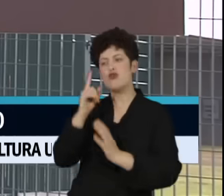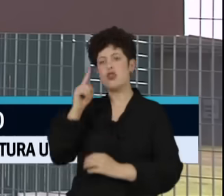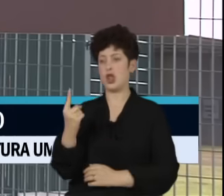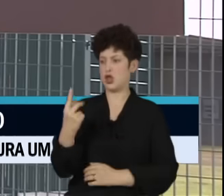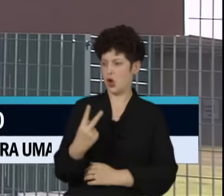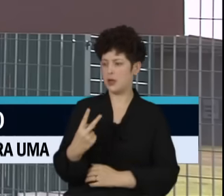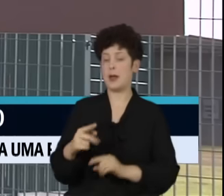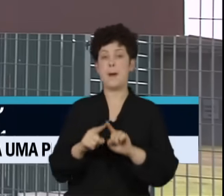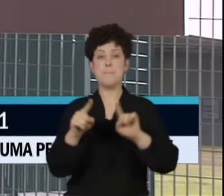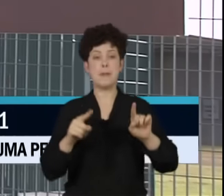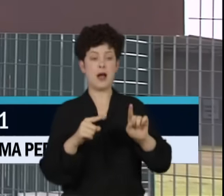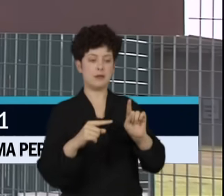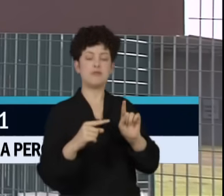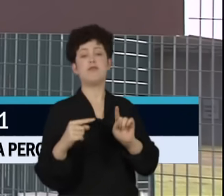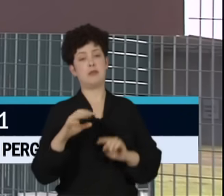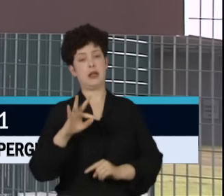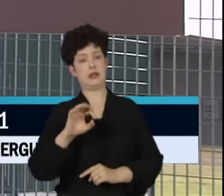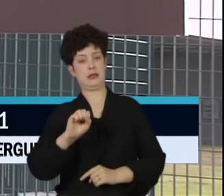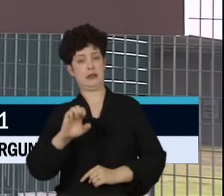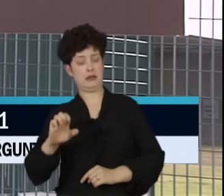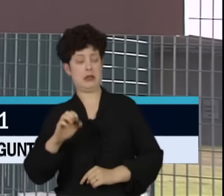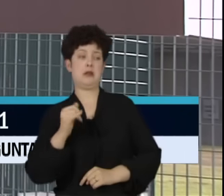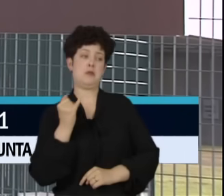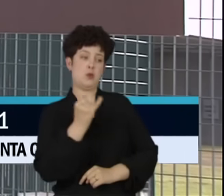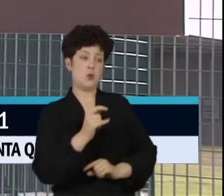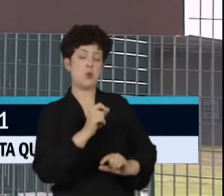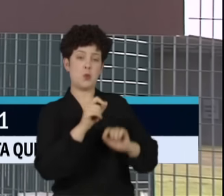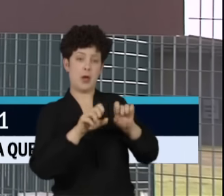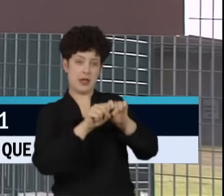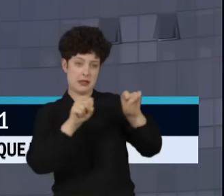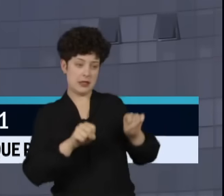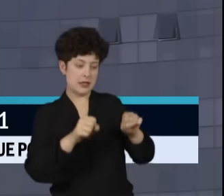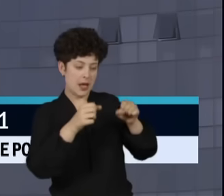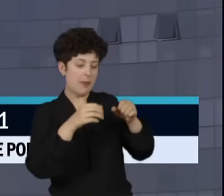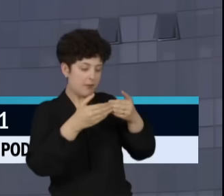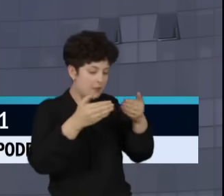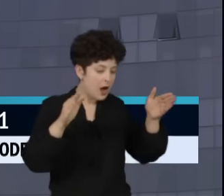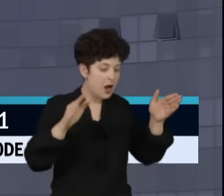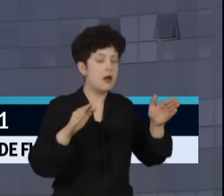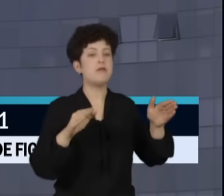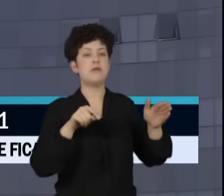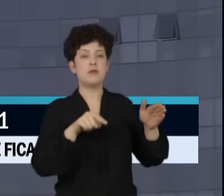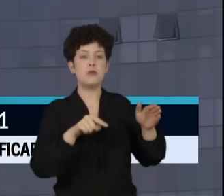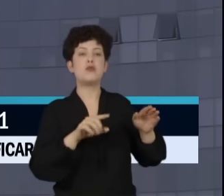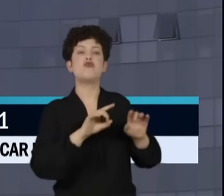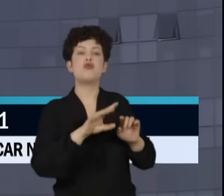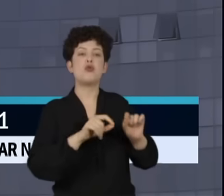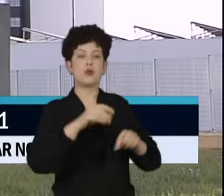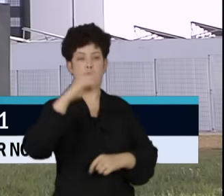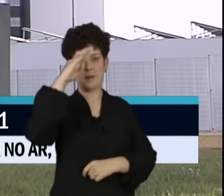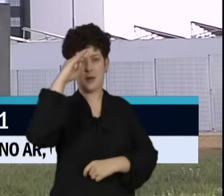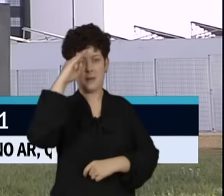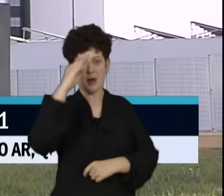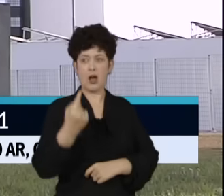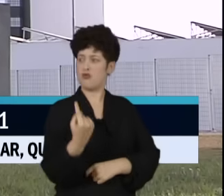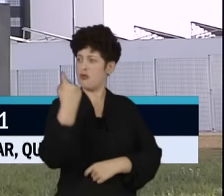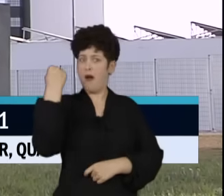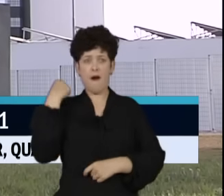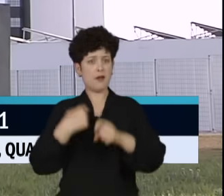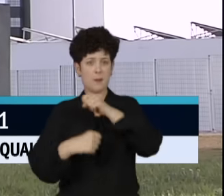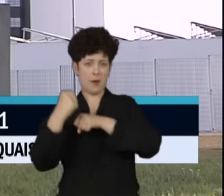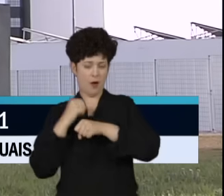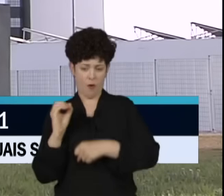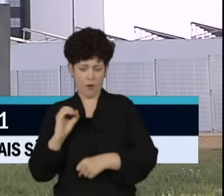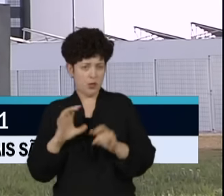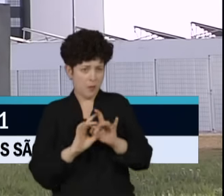12. Mas de acordo com o TSE, o acesso aos sistemas eleitorais está disponível a entidades como as Forças Armadas desde outubro do ano